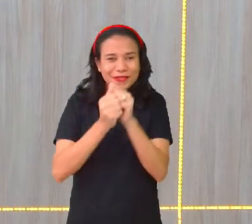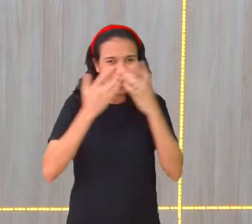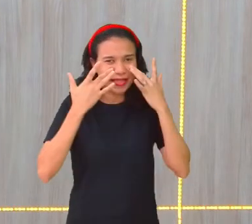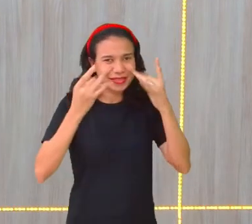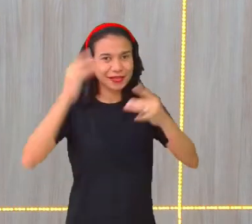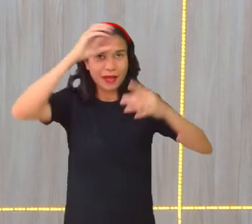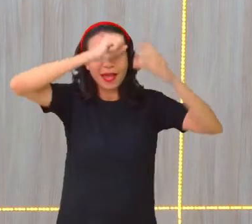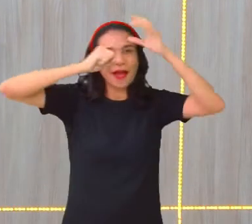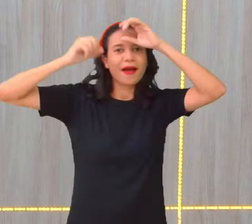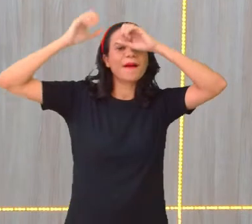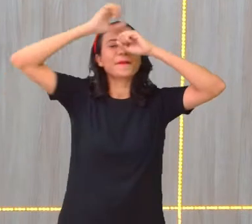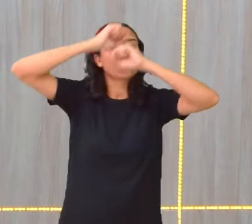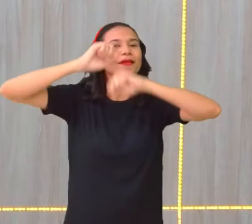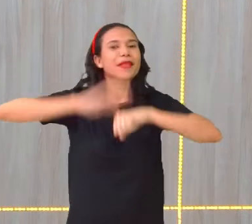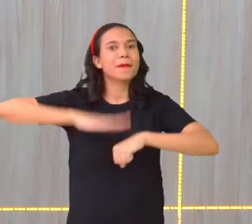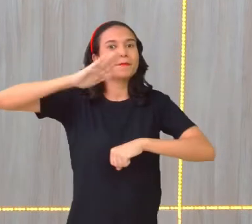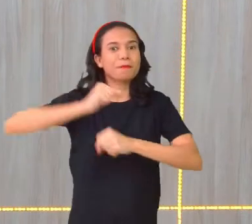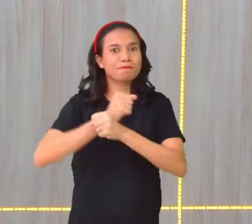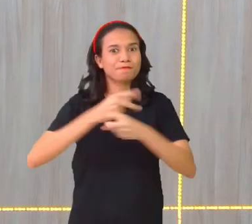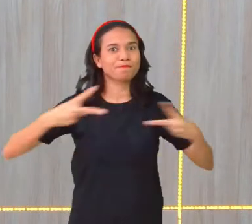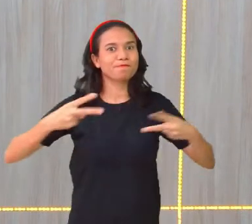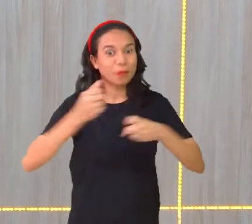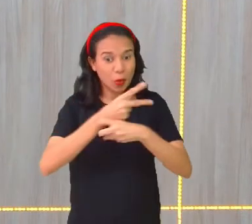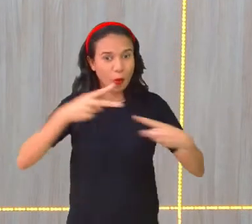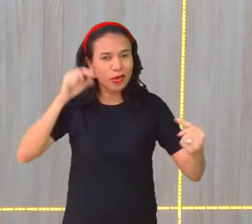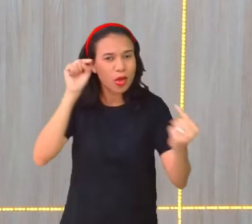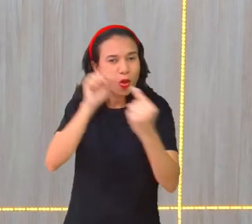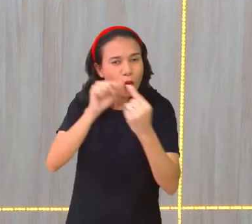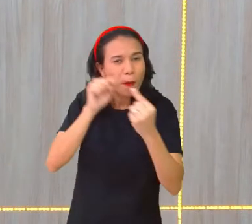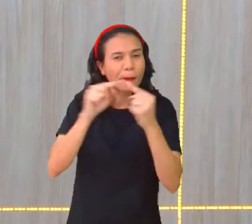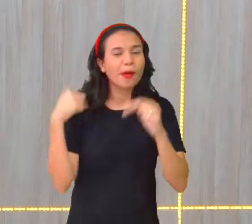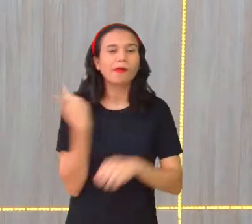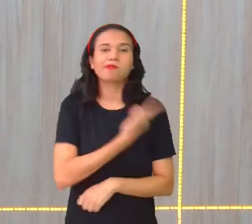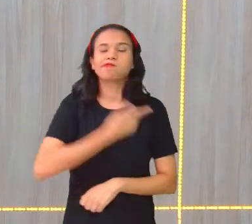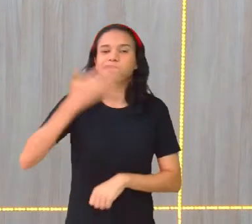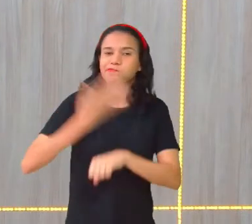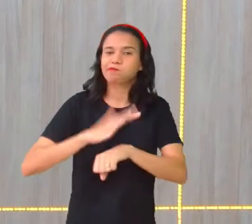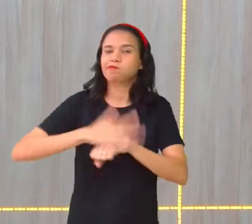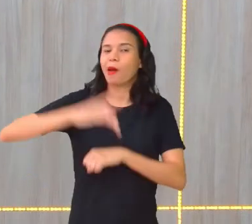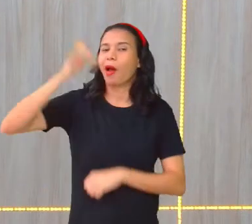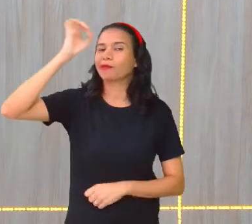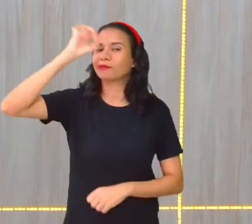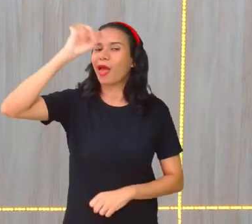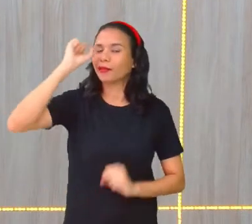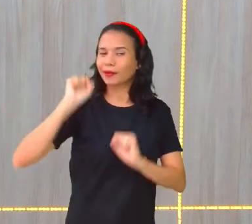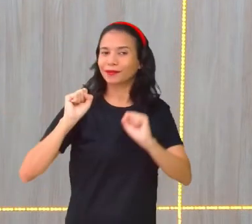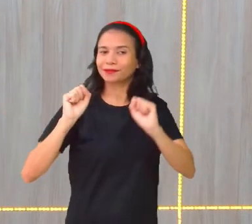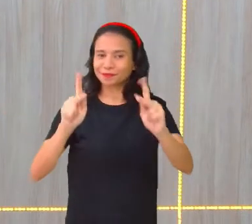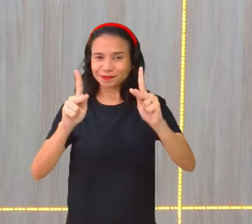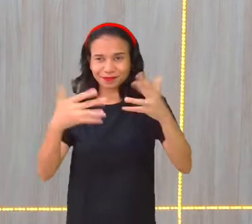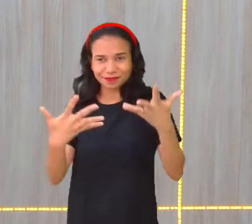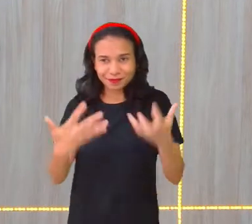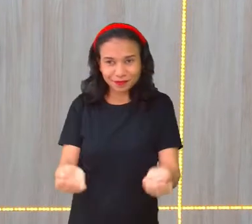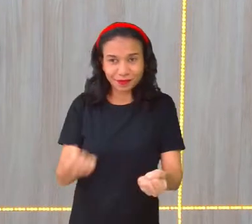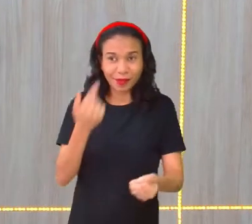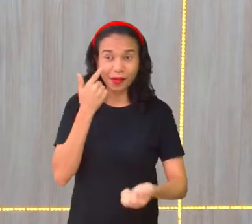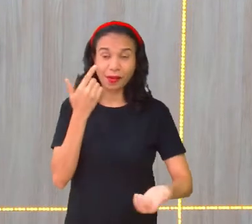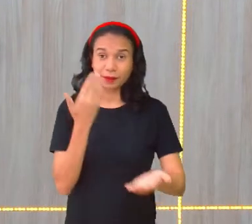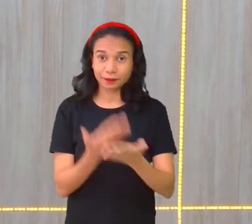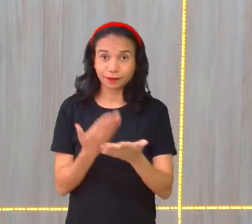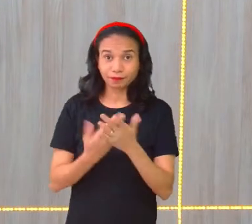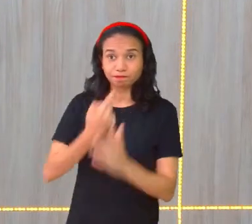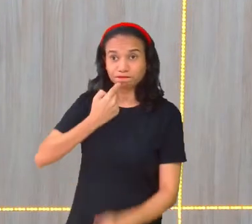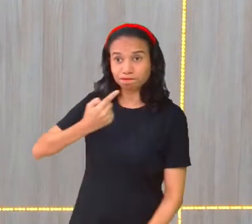vão aprender aqui mais coisa e coisa que tem a ver com o nosso cotidiano que a gente nem imagina, tá bom? Então, na